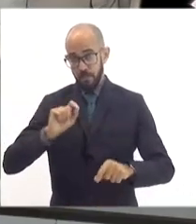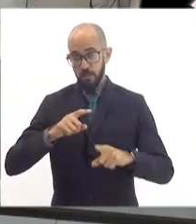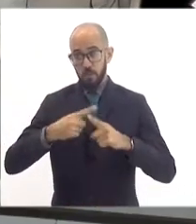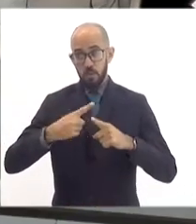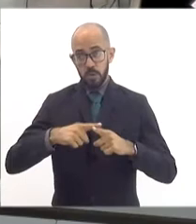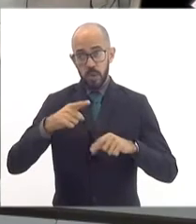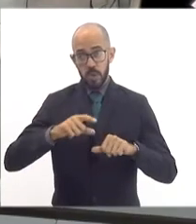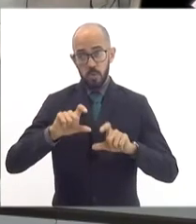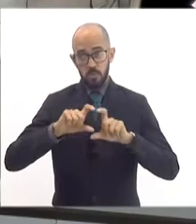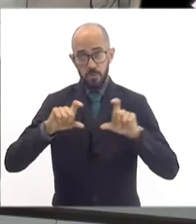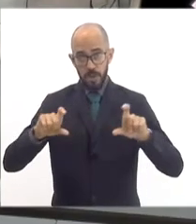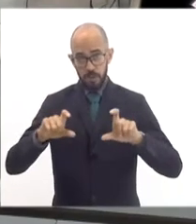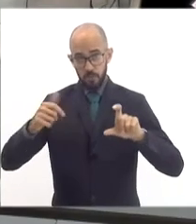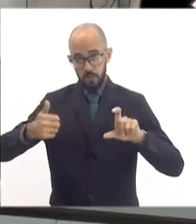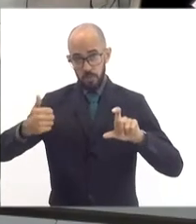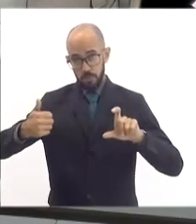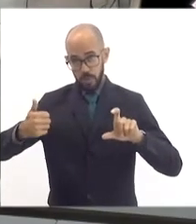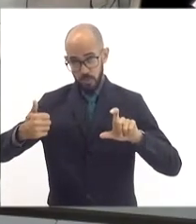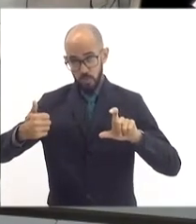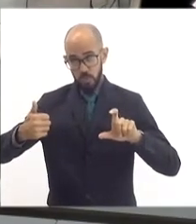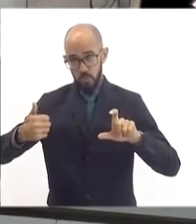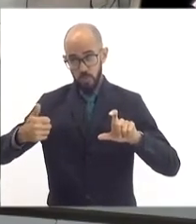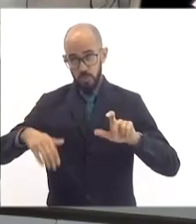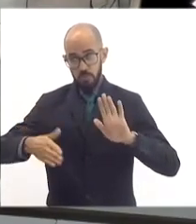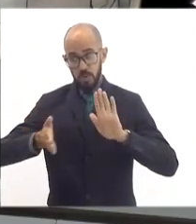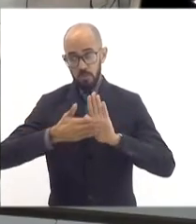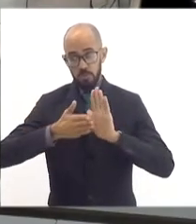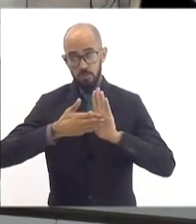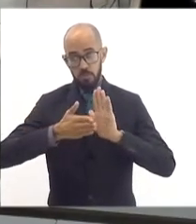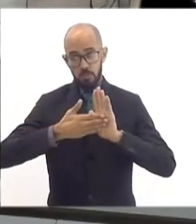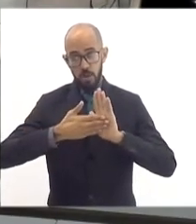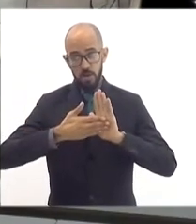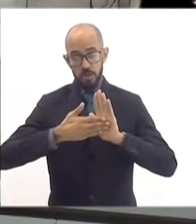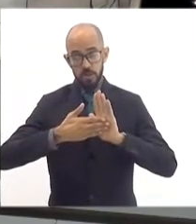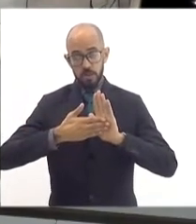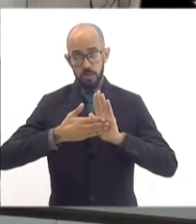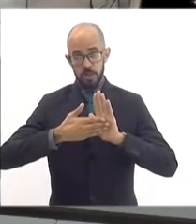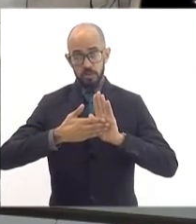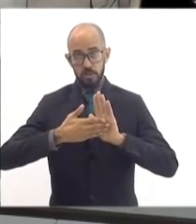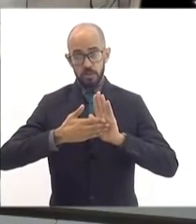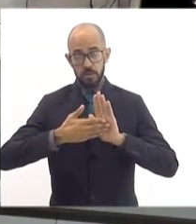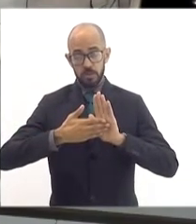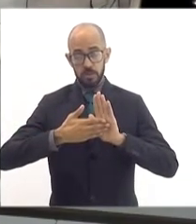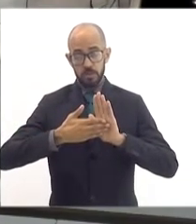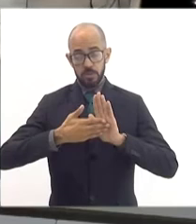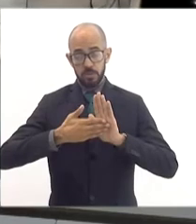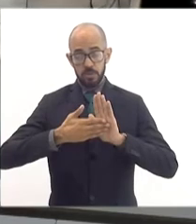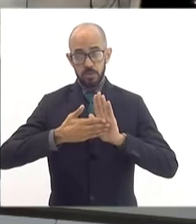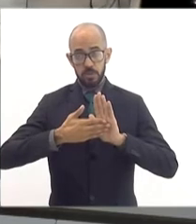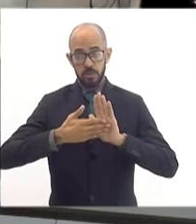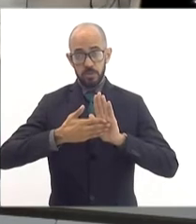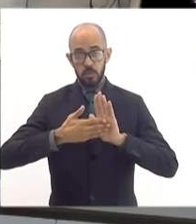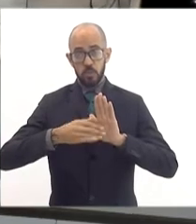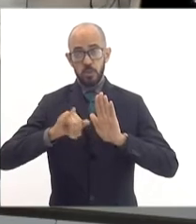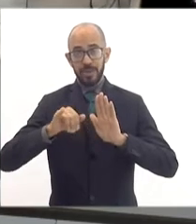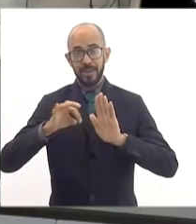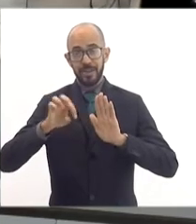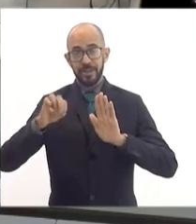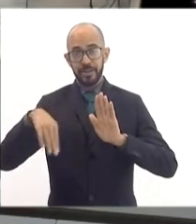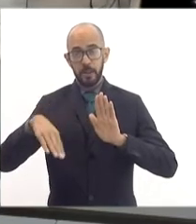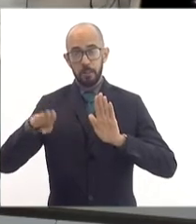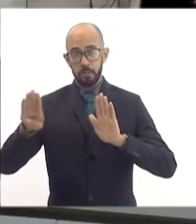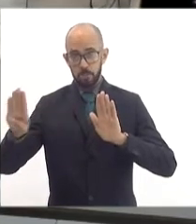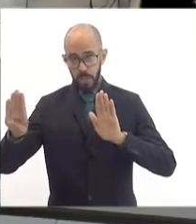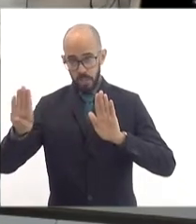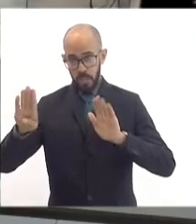parágrafo primeiro, a aditiva proposta, que é o parágrafo primeiro, item B, diz: